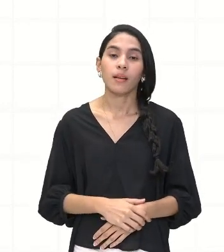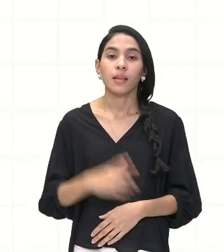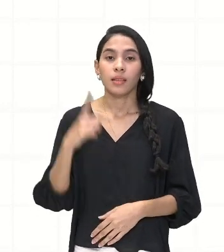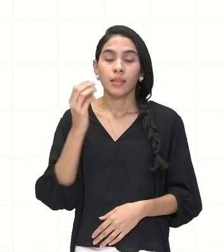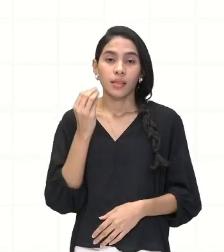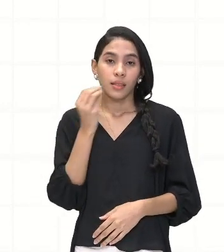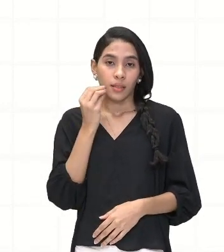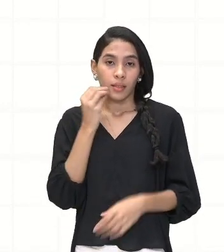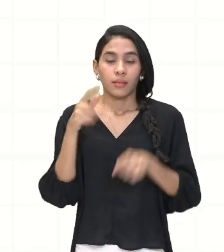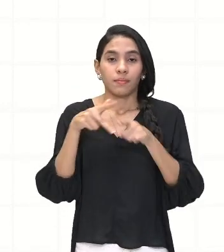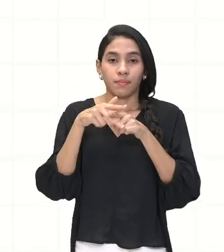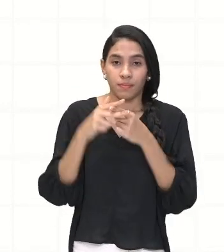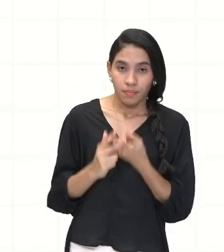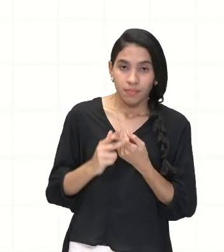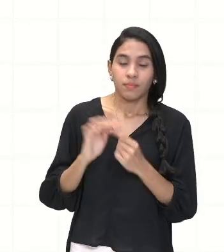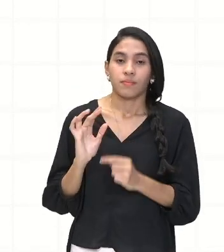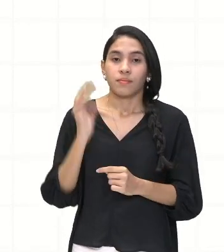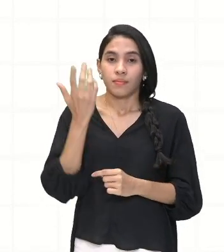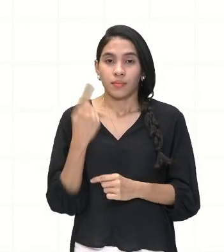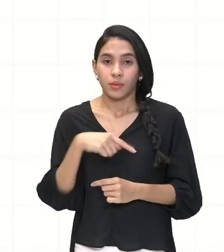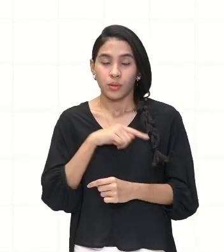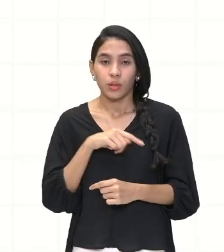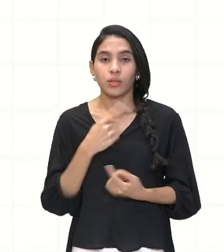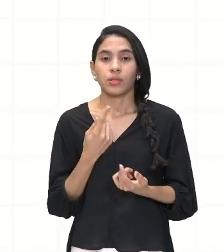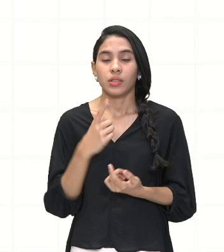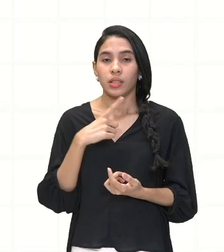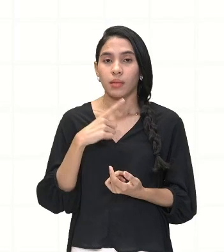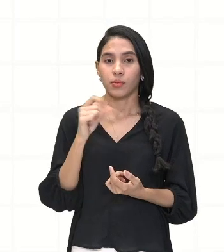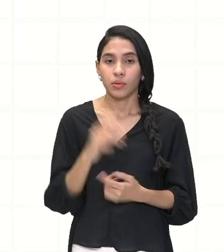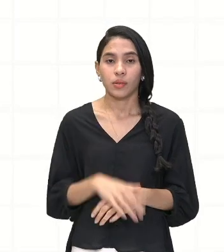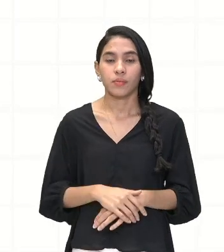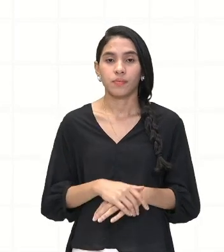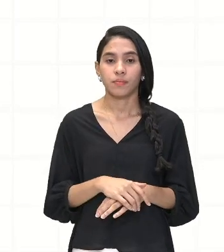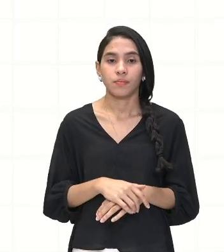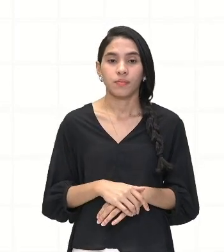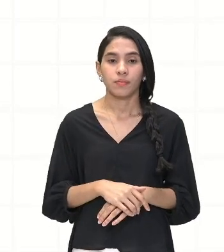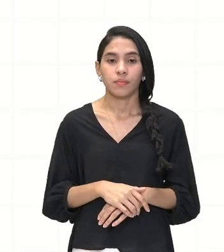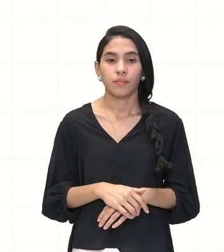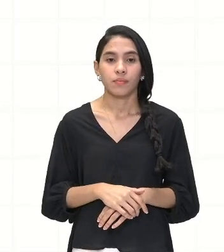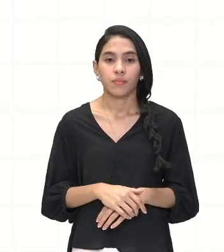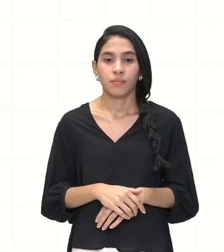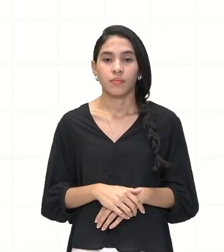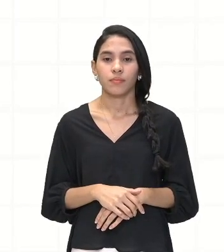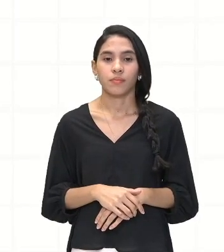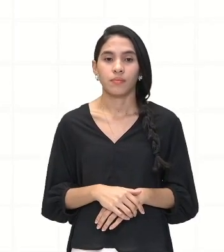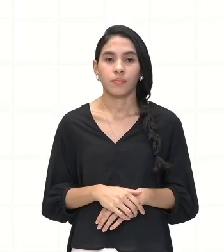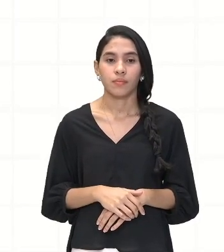esse conflito, nós vamos ter a União de Utrecht, em